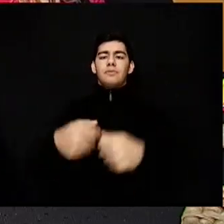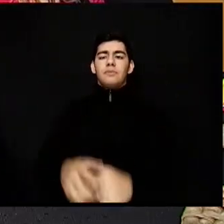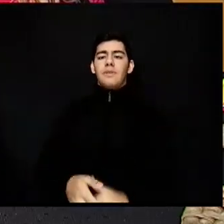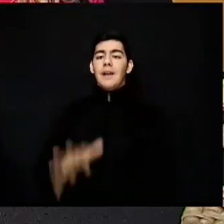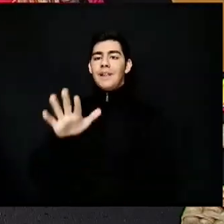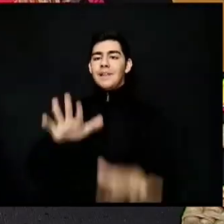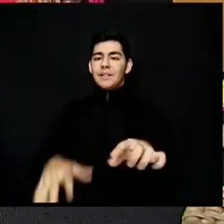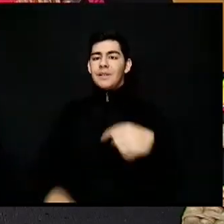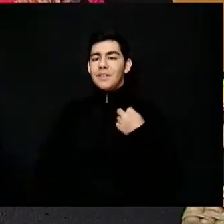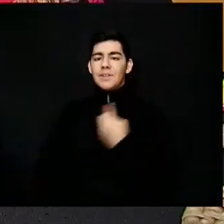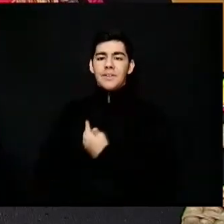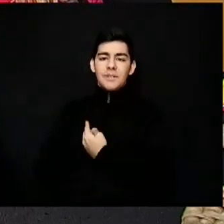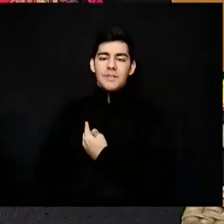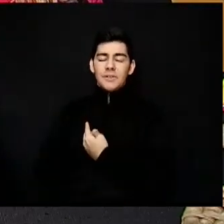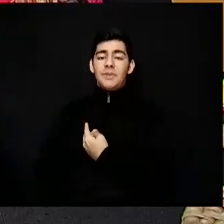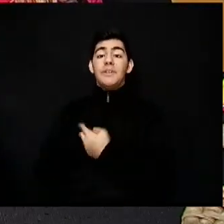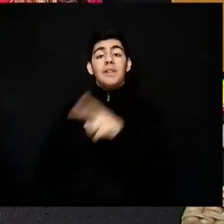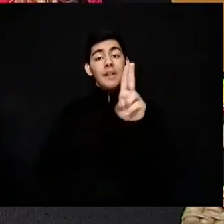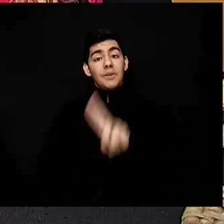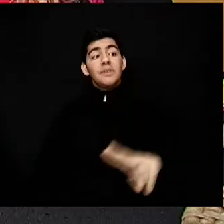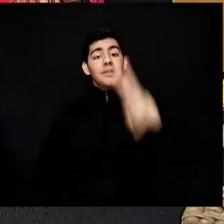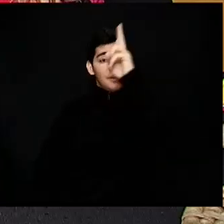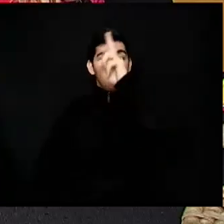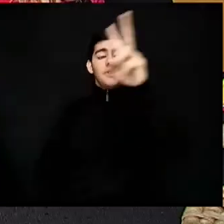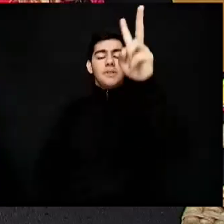história, Isso. né?